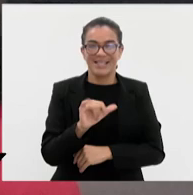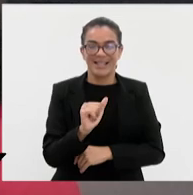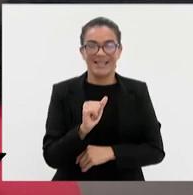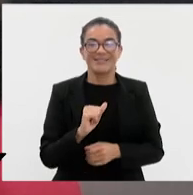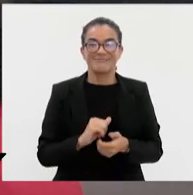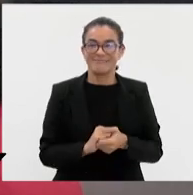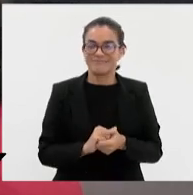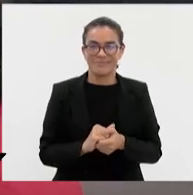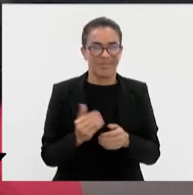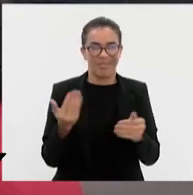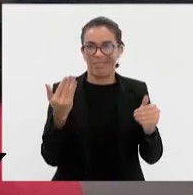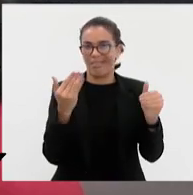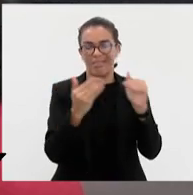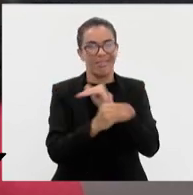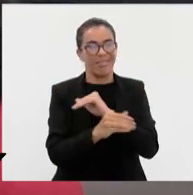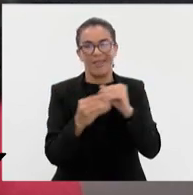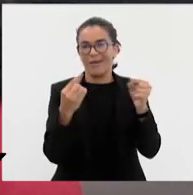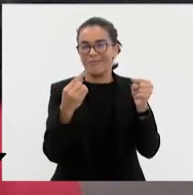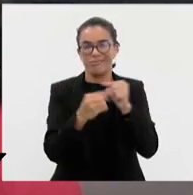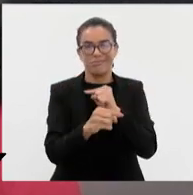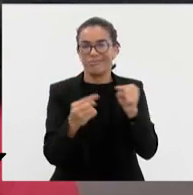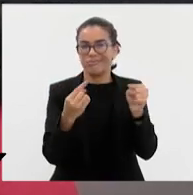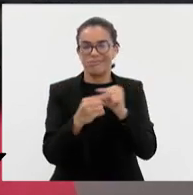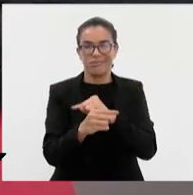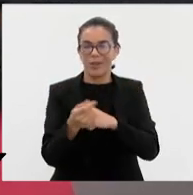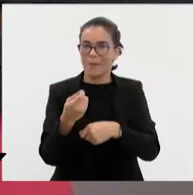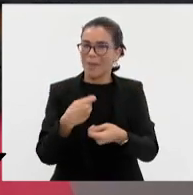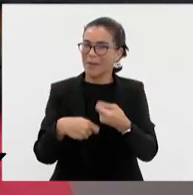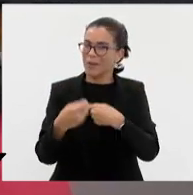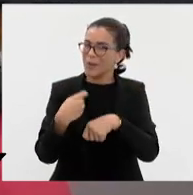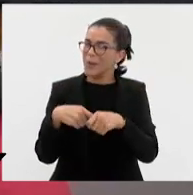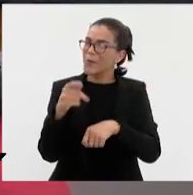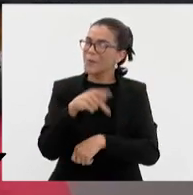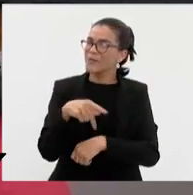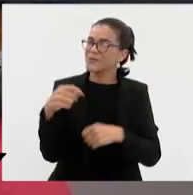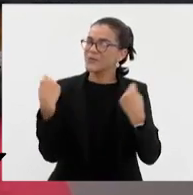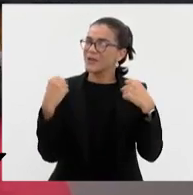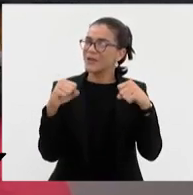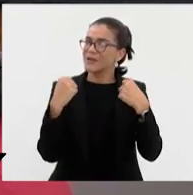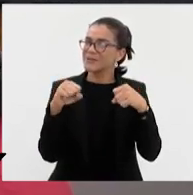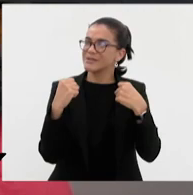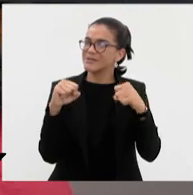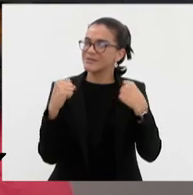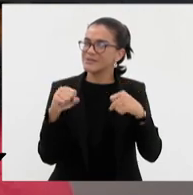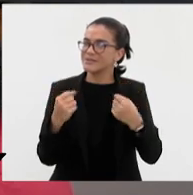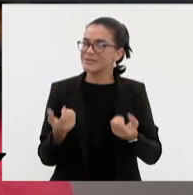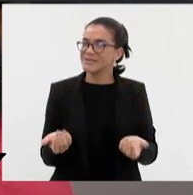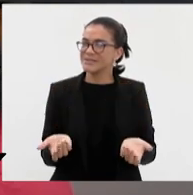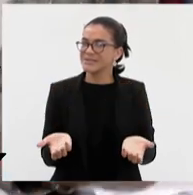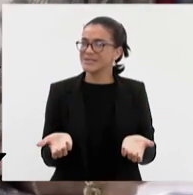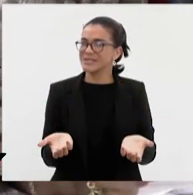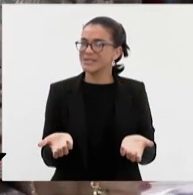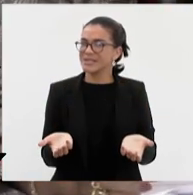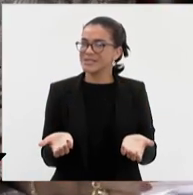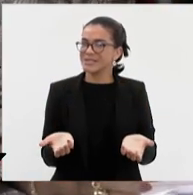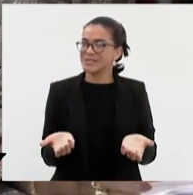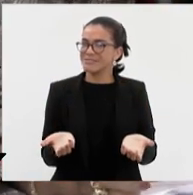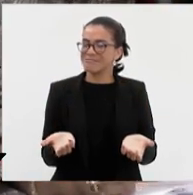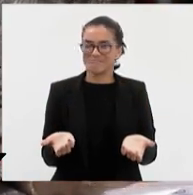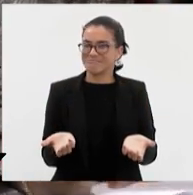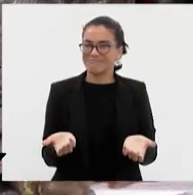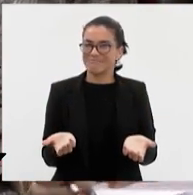que desvirtua e diminui o mercado para o professor de educação física. E desvirtui o fim, né, do regime de